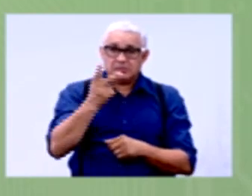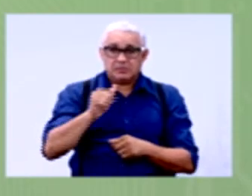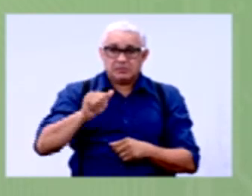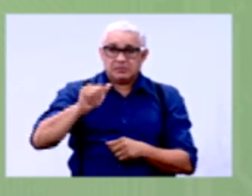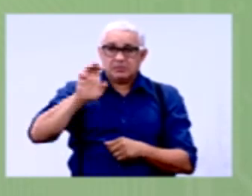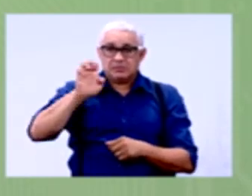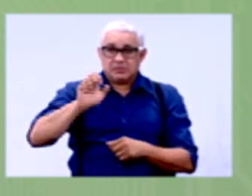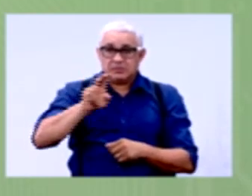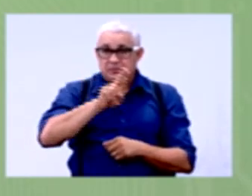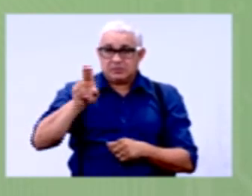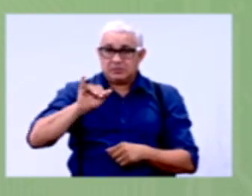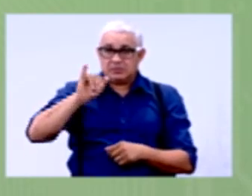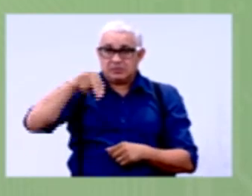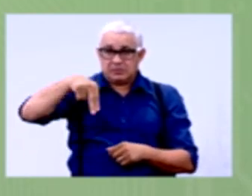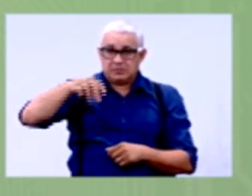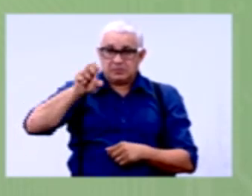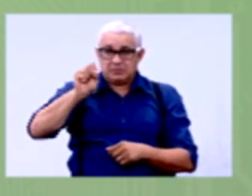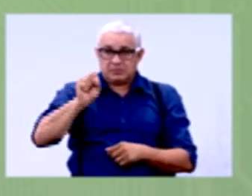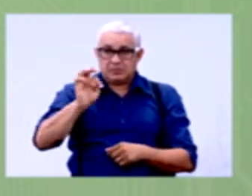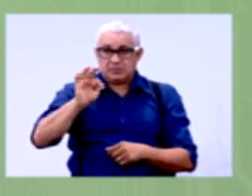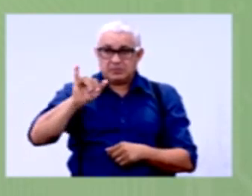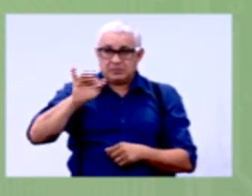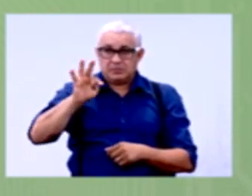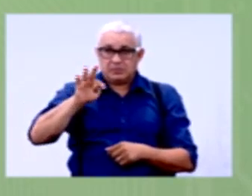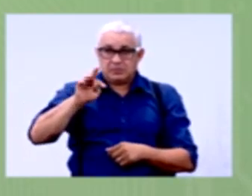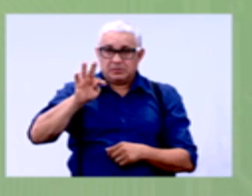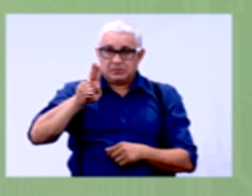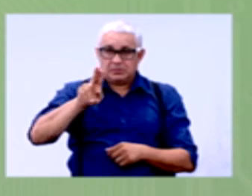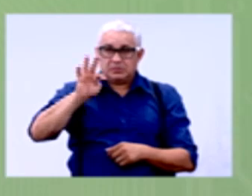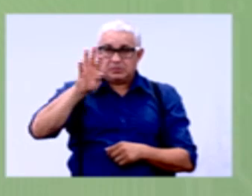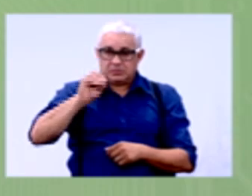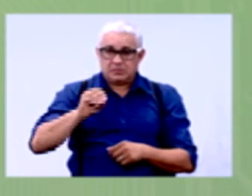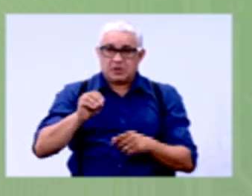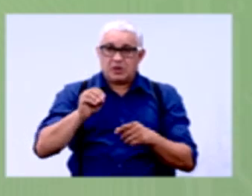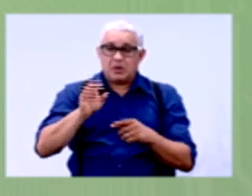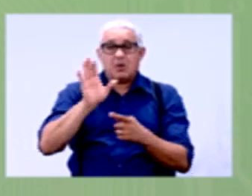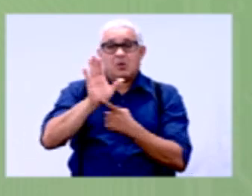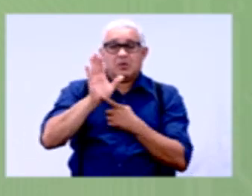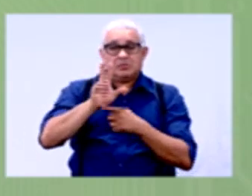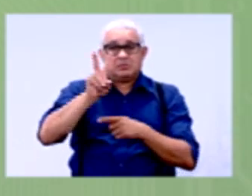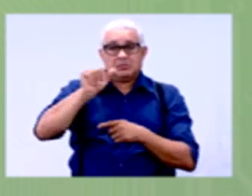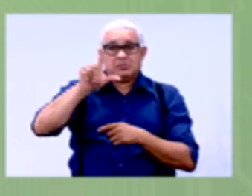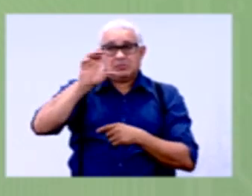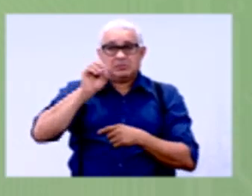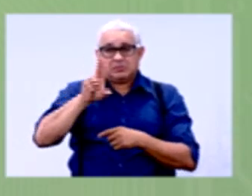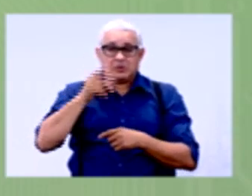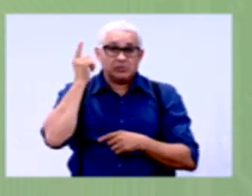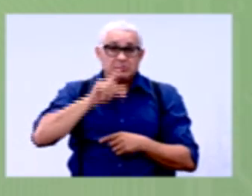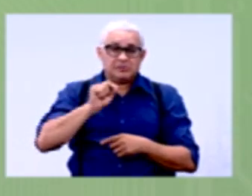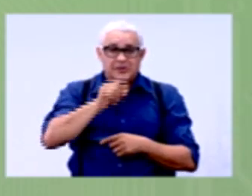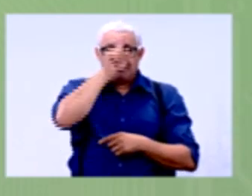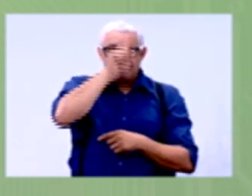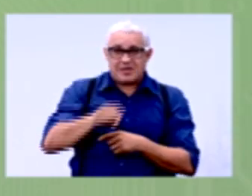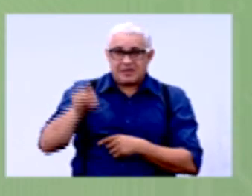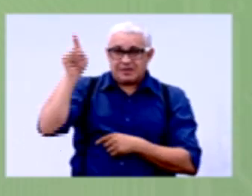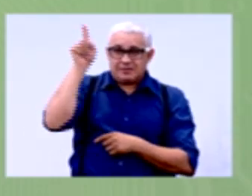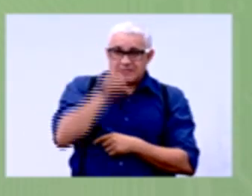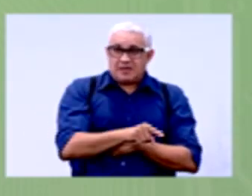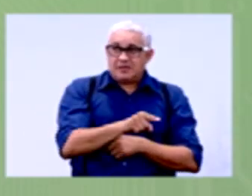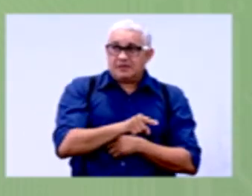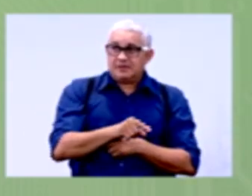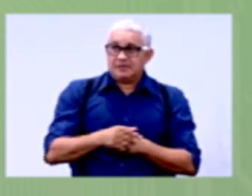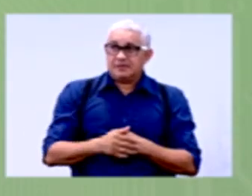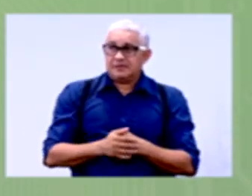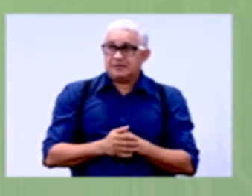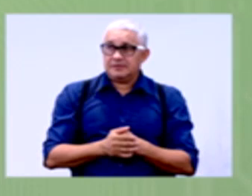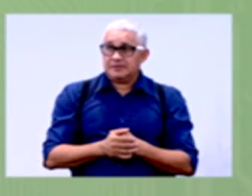Nome instituto, que é a mesma que essa aqui, ele vai exibir o valor. Aqui a gente consegue excluir um registro específico, então a